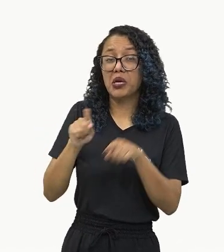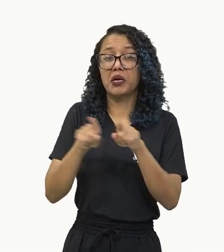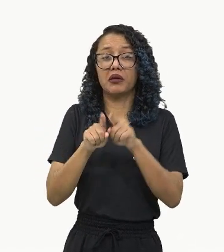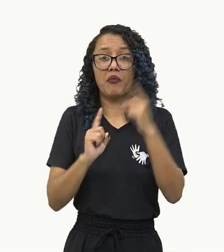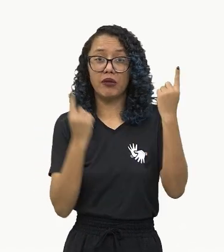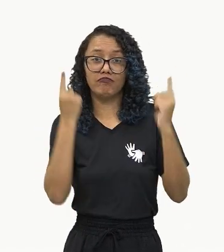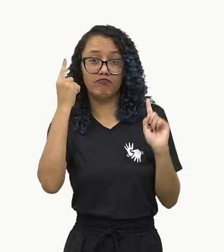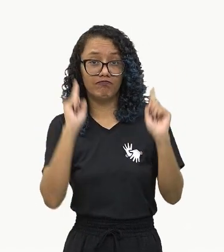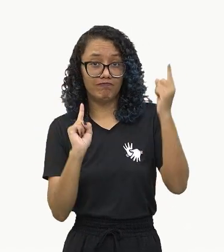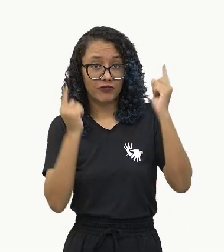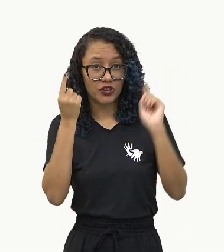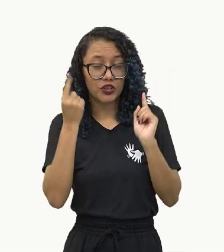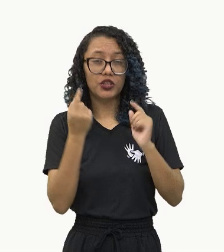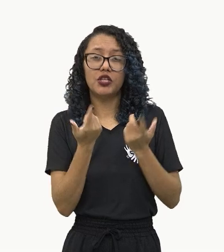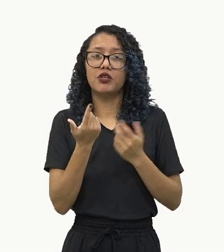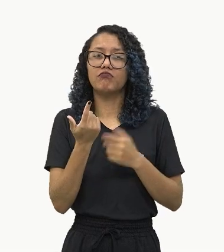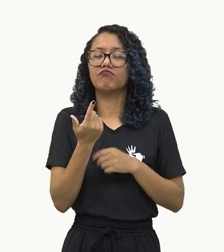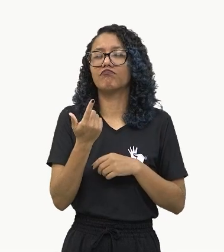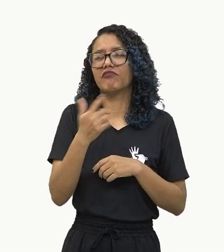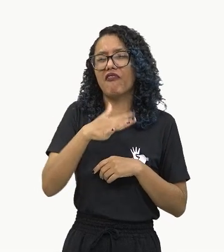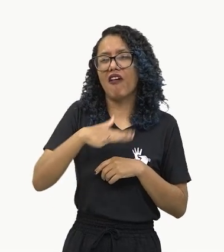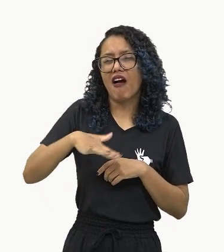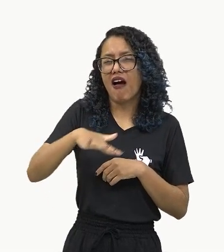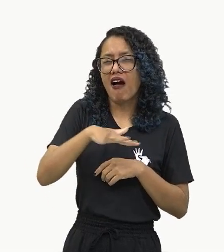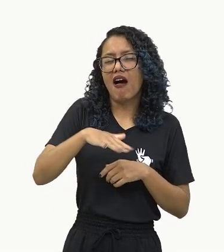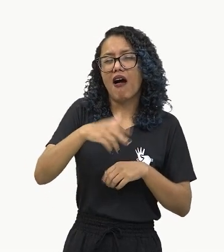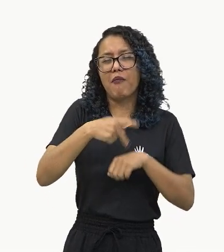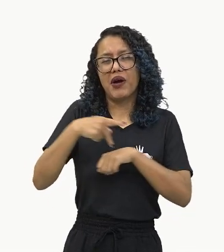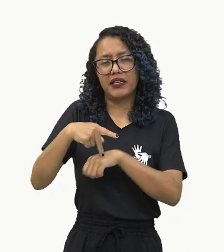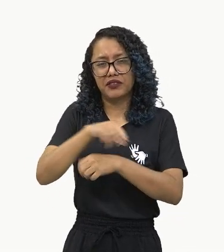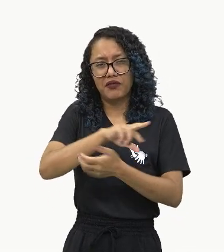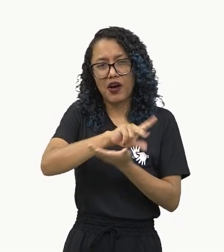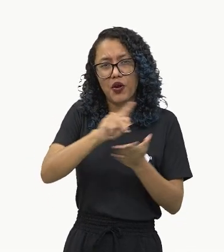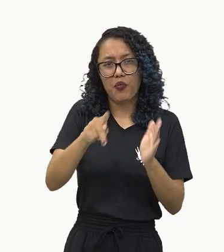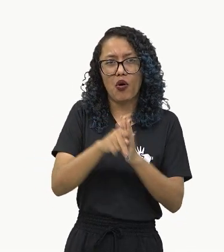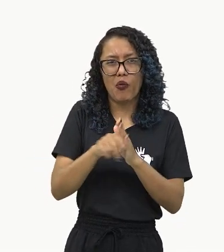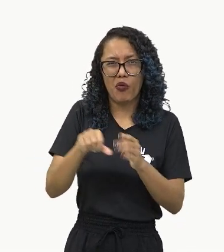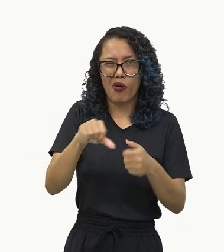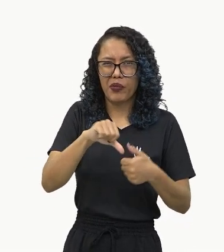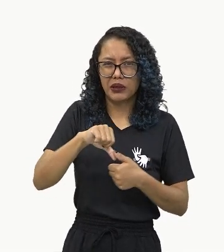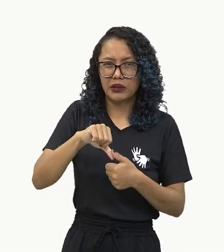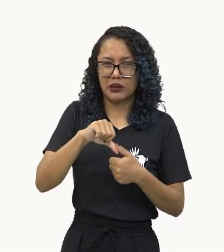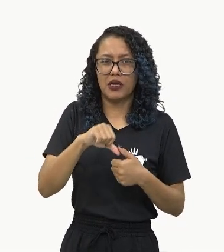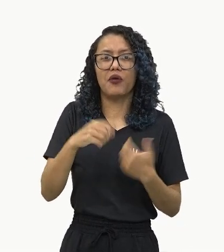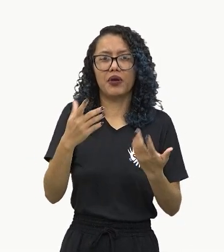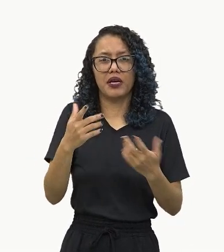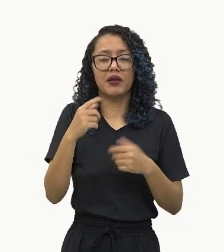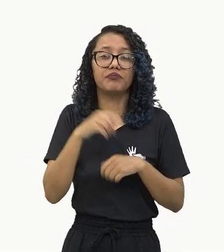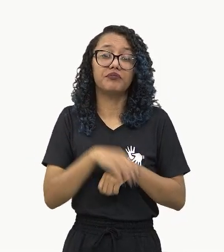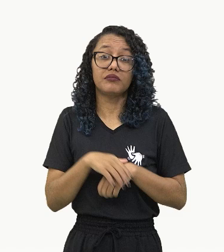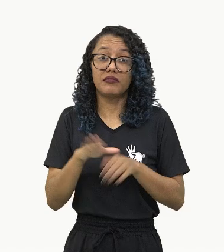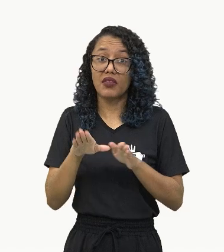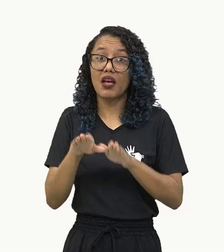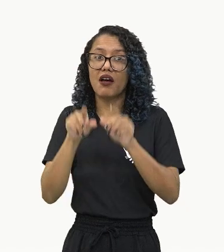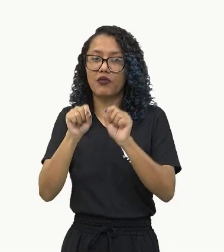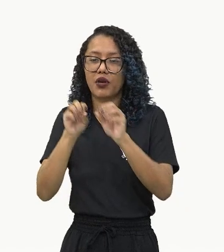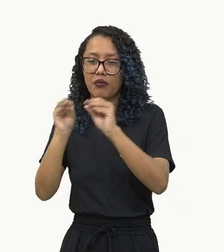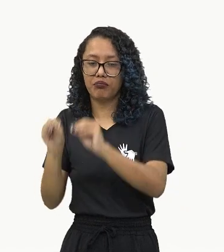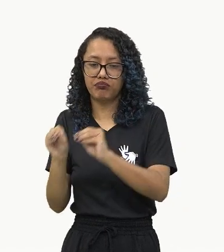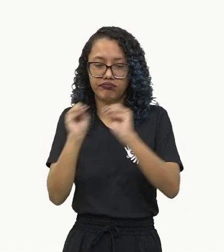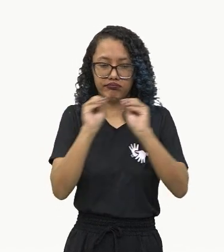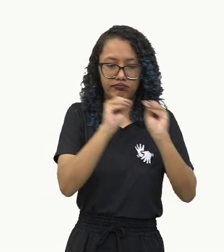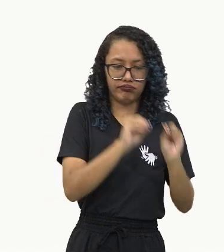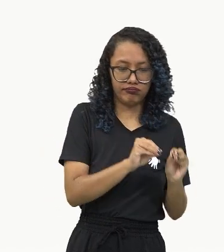nos países ali andinos, né? E essas aves, elas são migratórias. Elas vão, mas elas voltam